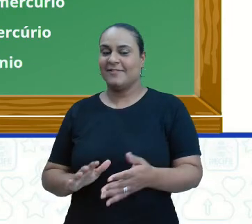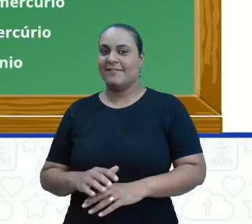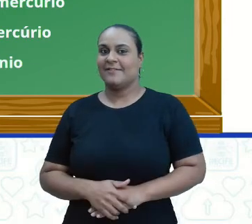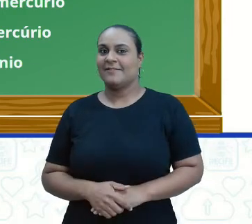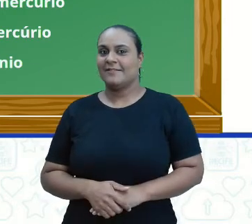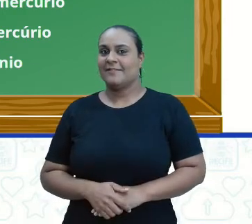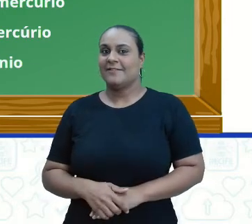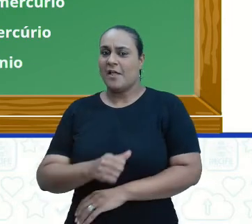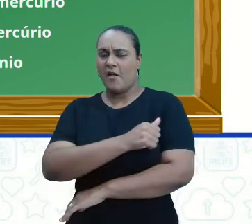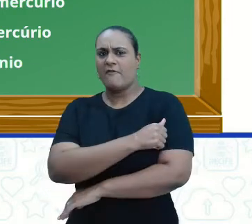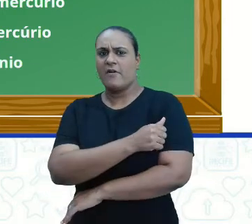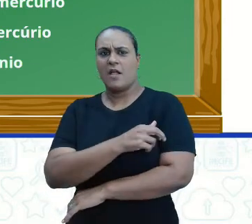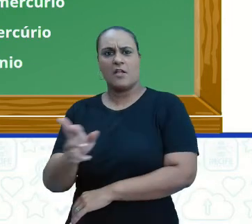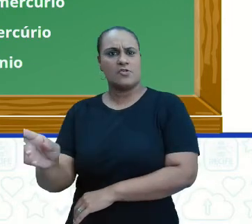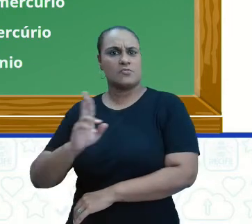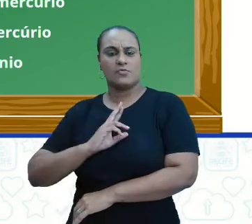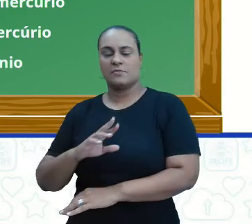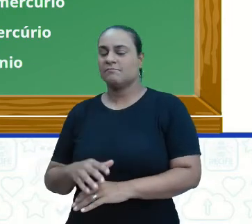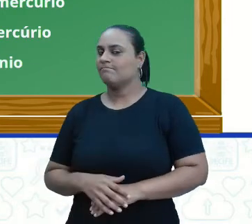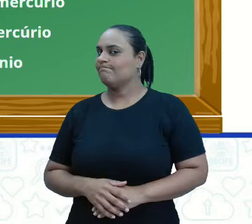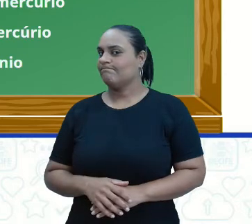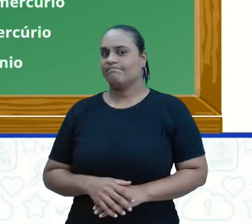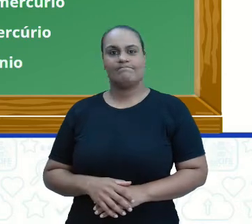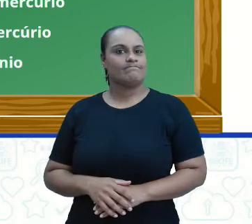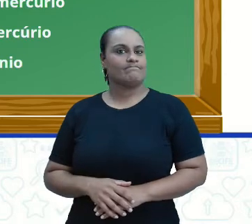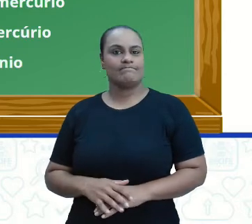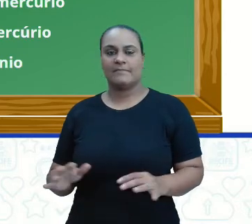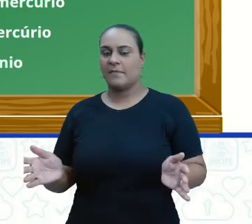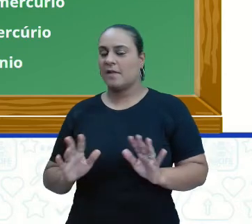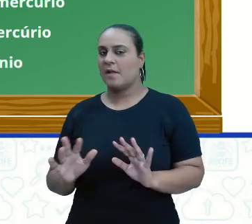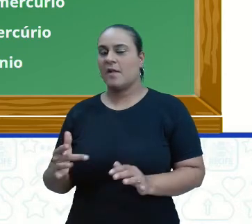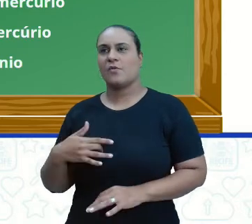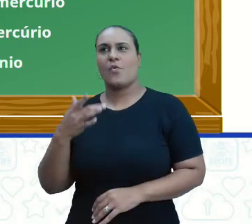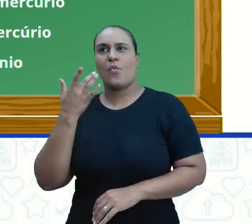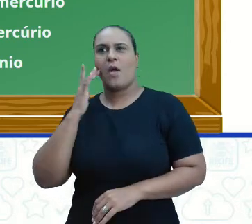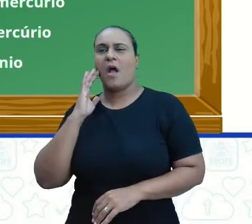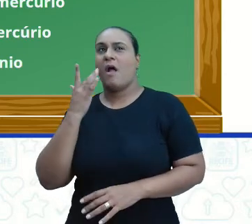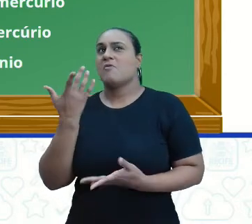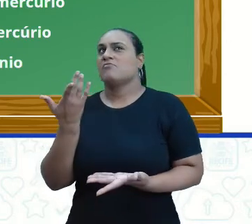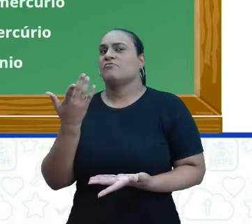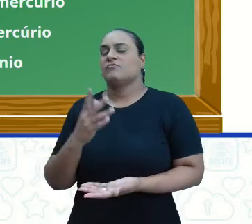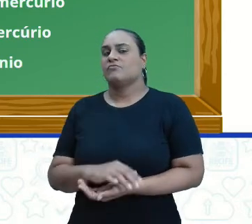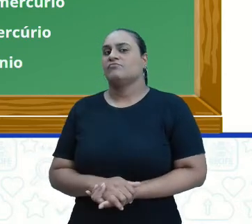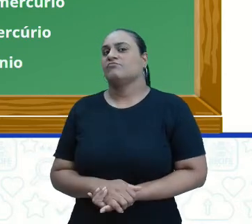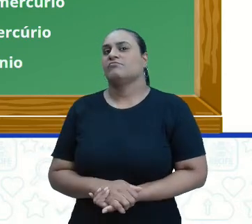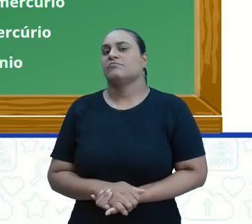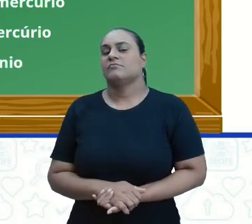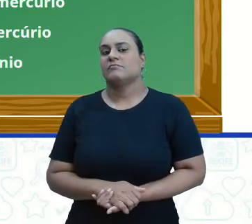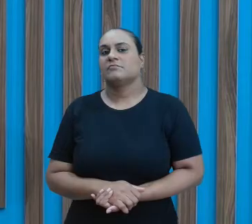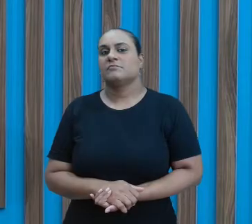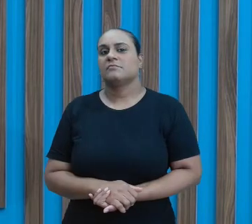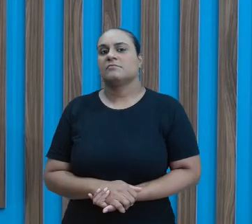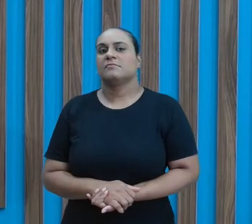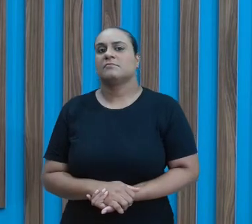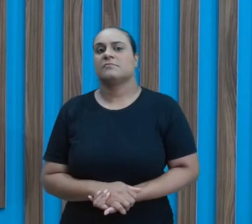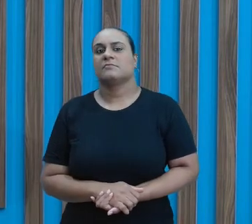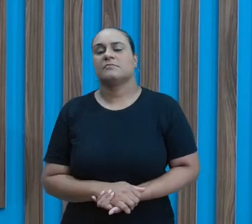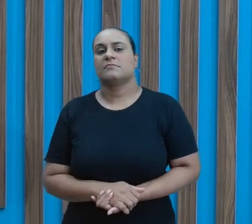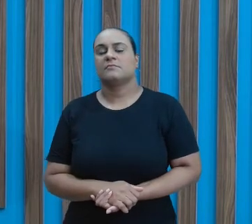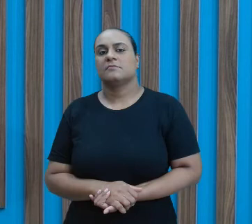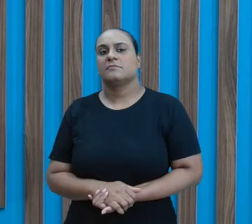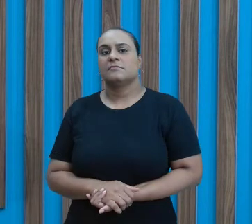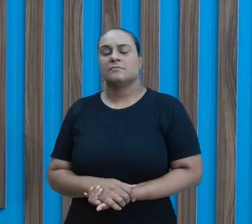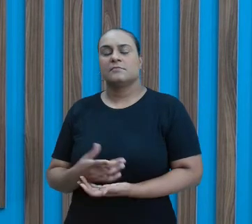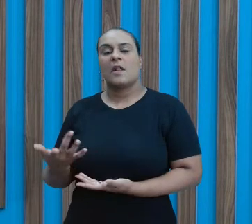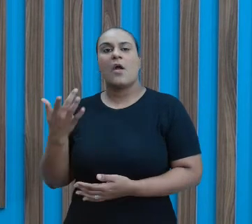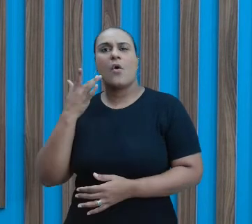já respondeu para a gente? Não, Carol, acho que eles estão ainda revendo aí a questão, meu Deus, né? olha Alguns estão dizendo aqui que caiu, né? Que